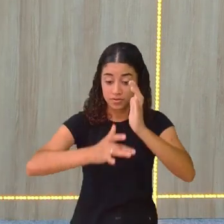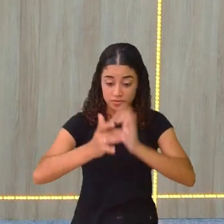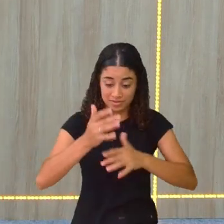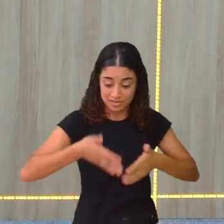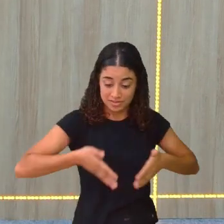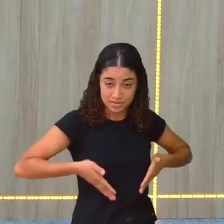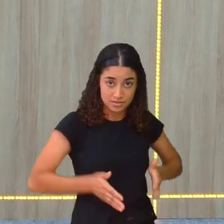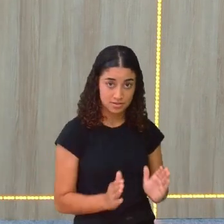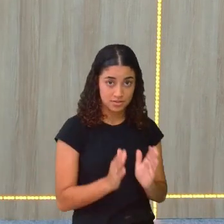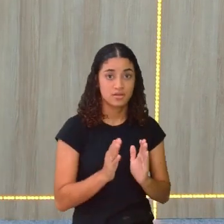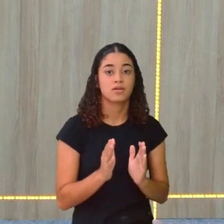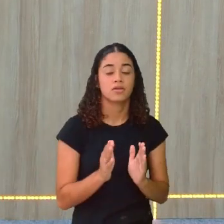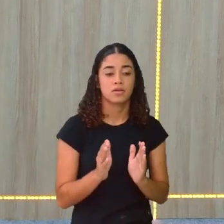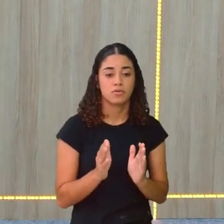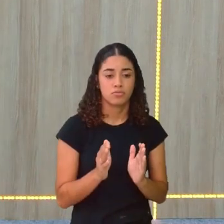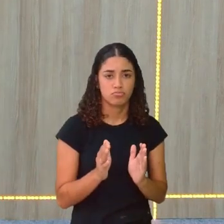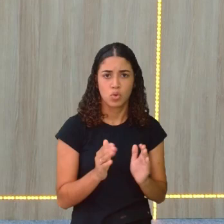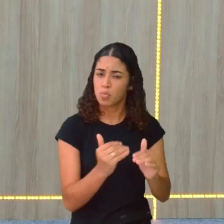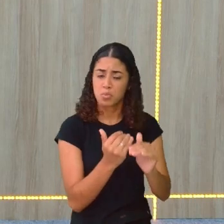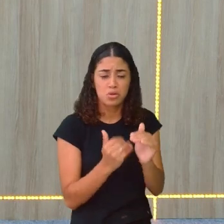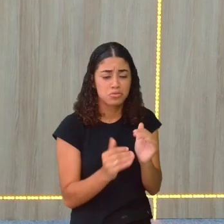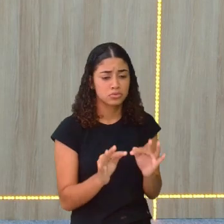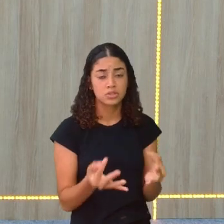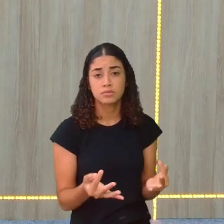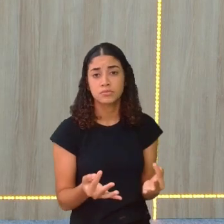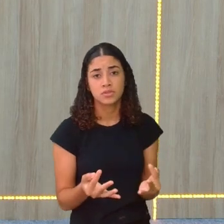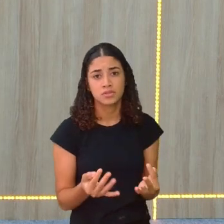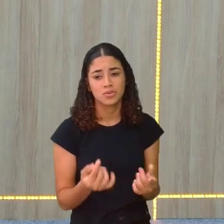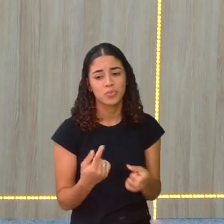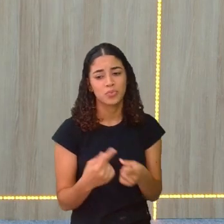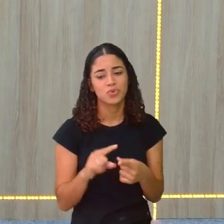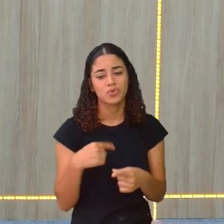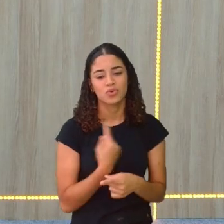Cristo, que nasceu sem pompa nenhuma, por que a gente vai